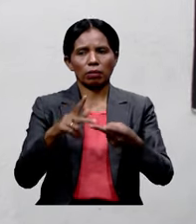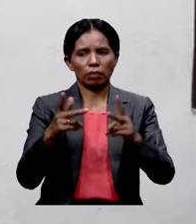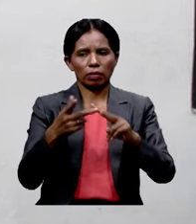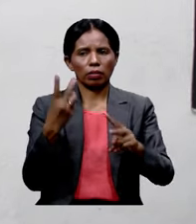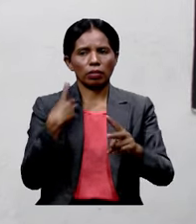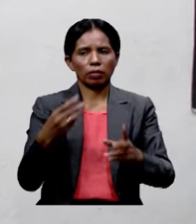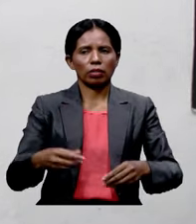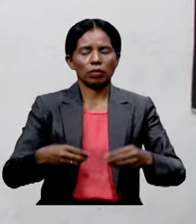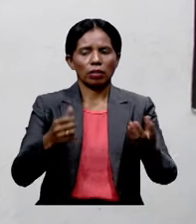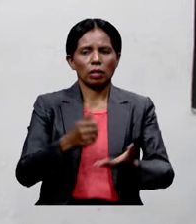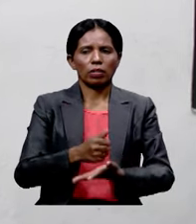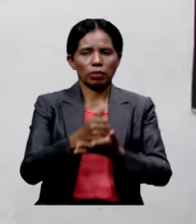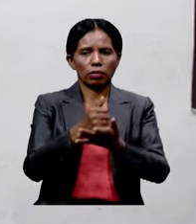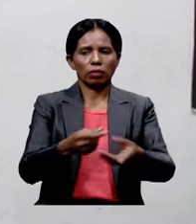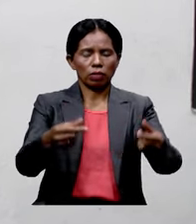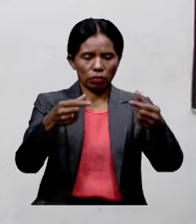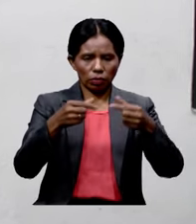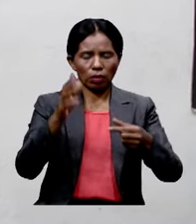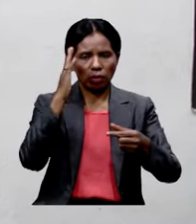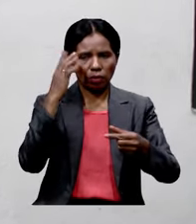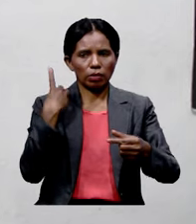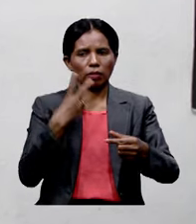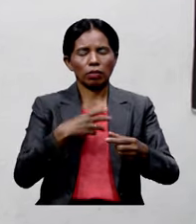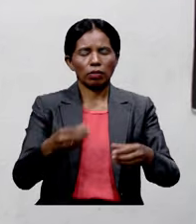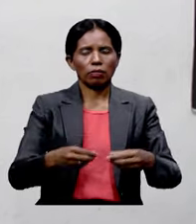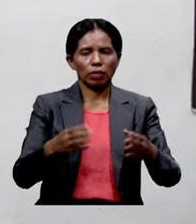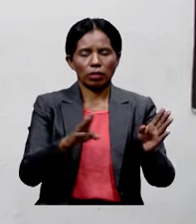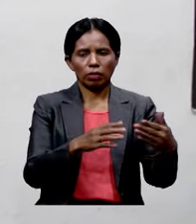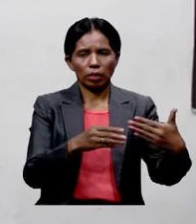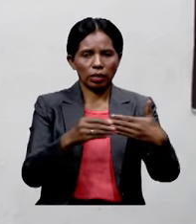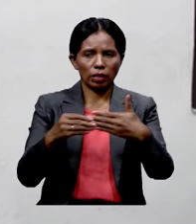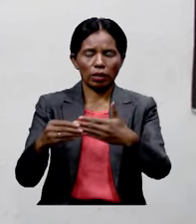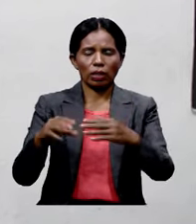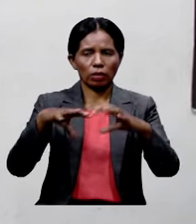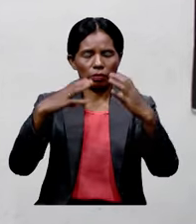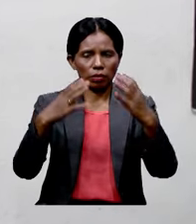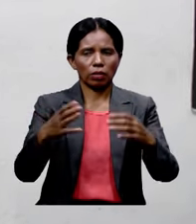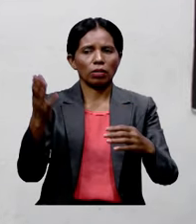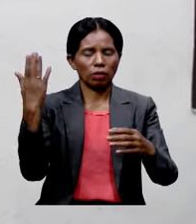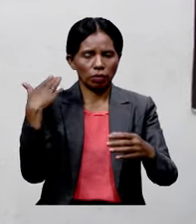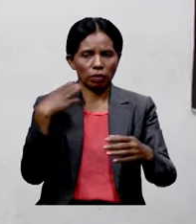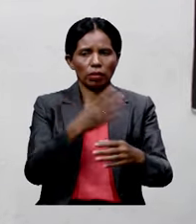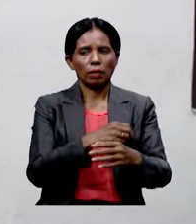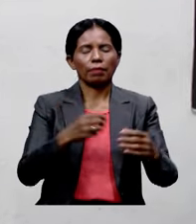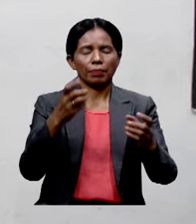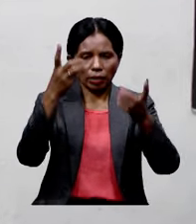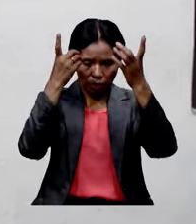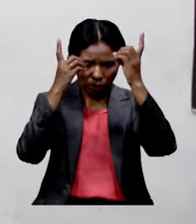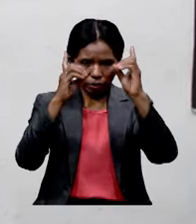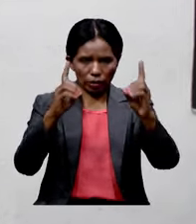sai for apoio da Nene, mas nem for no Indeed, para a forma que ela fale comissão eventual de acompanhamento, nem termina